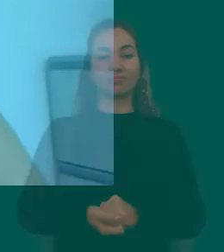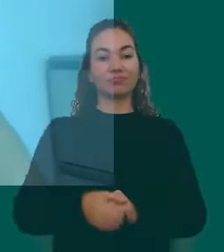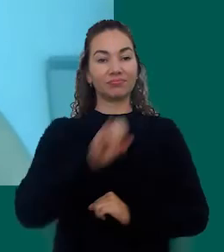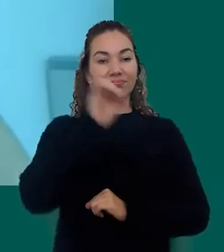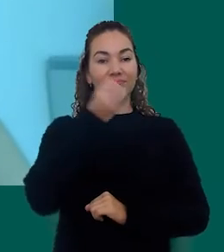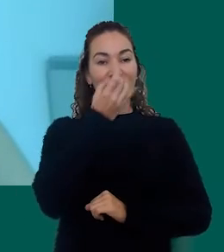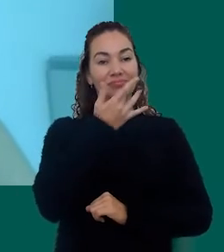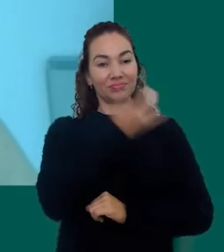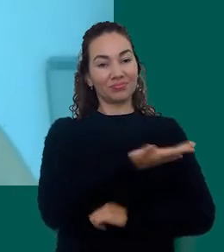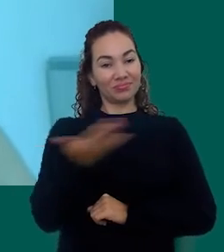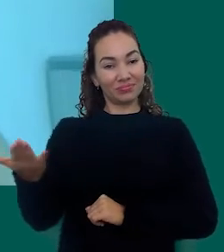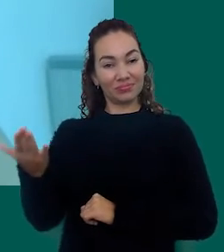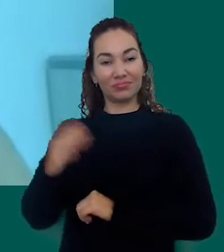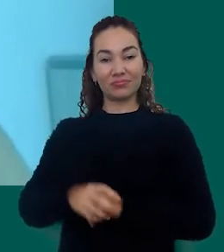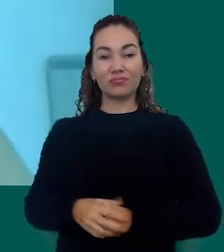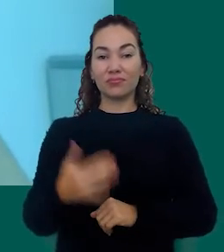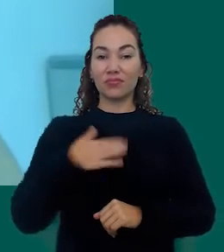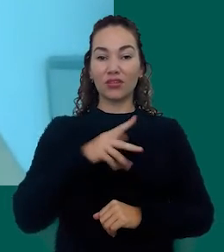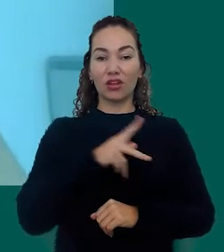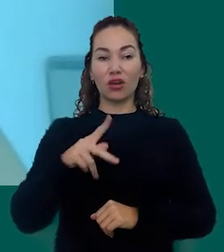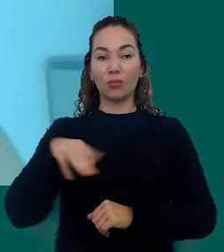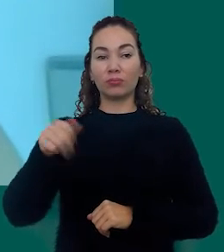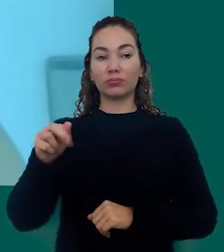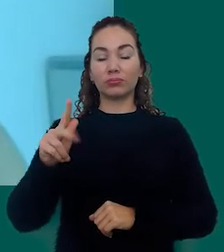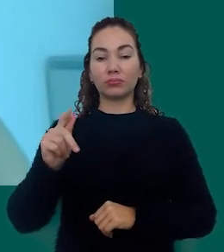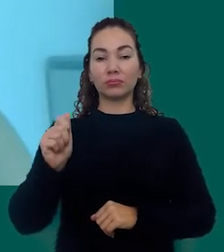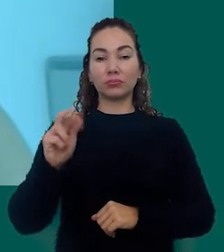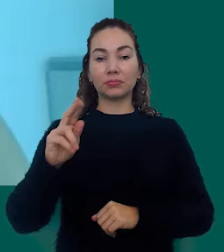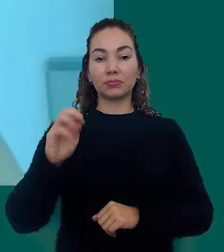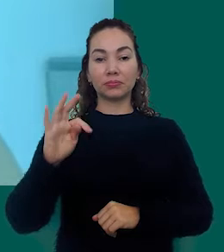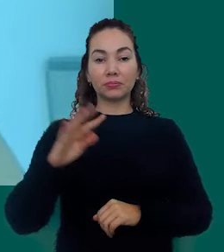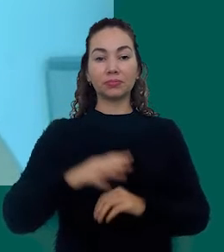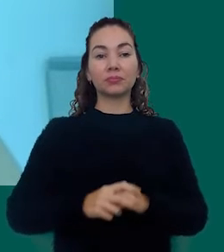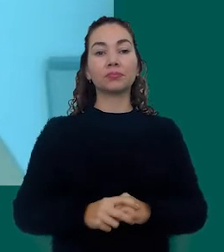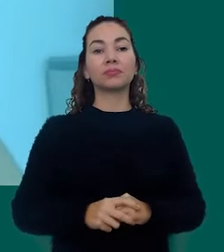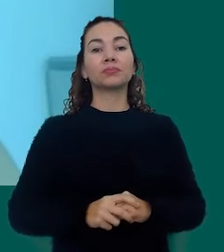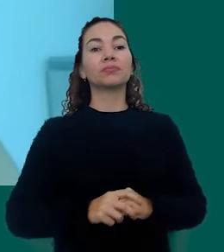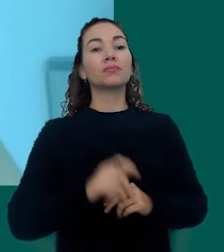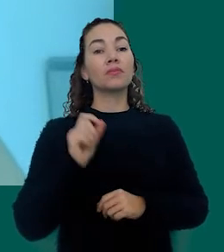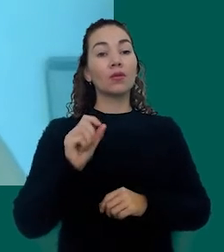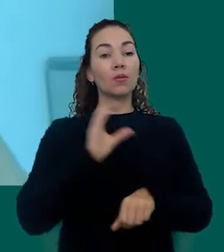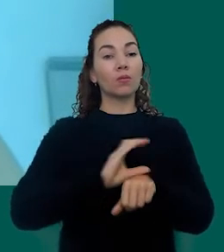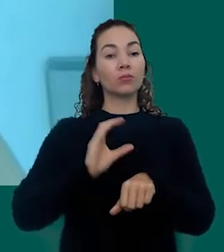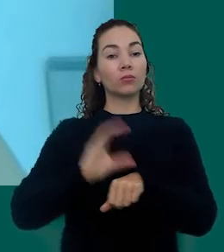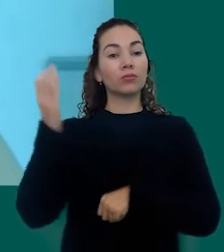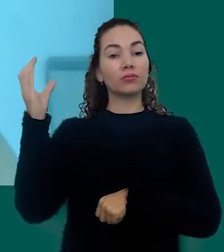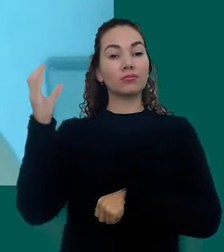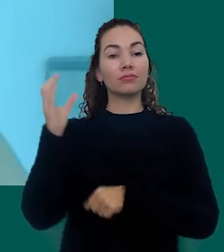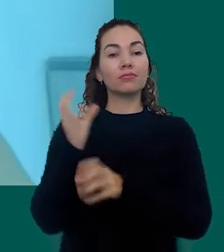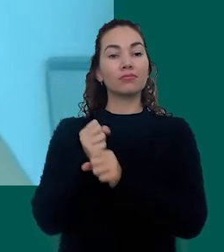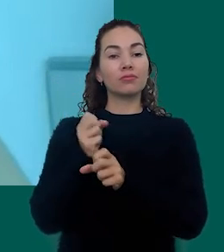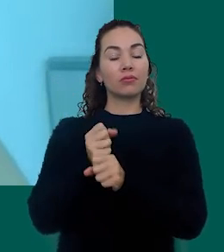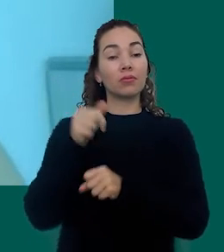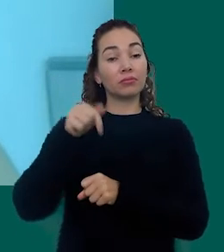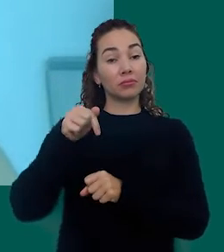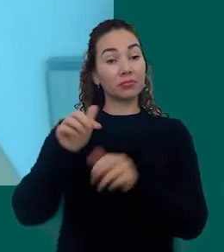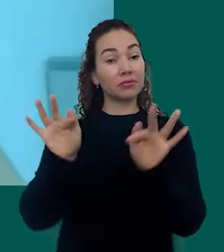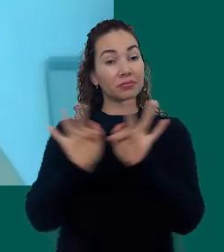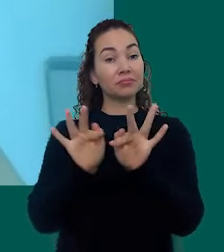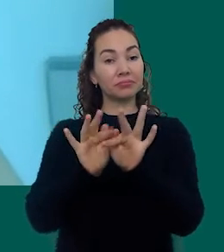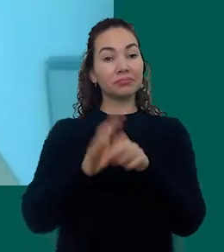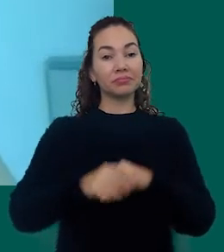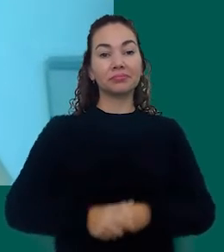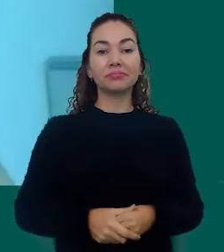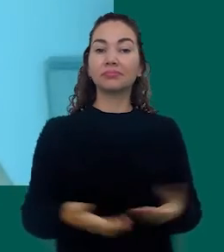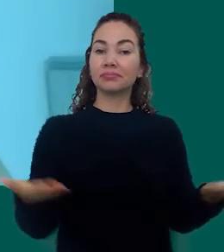Olá, boa tarde. Eu sou a professora Margarete Moraes, sou do curso de Ciências Contábeis da Universidade Fevale